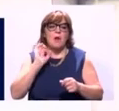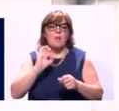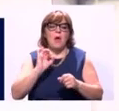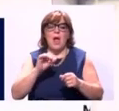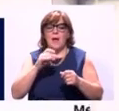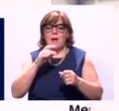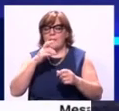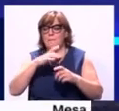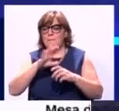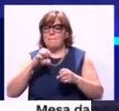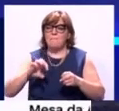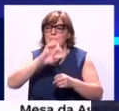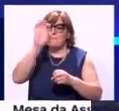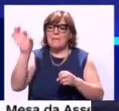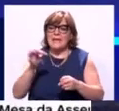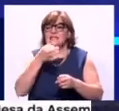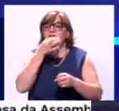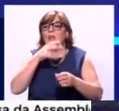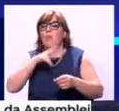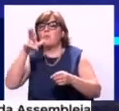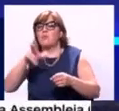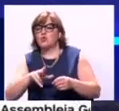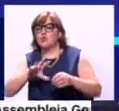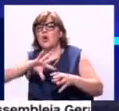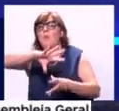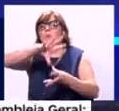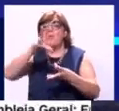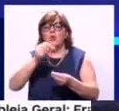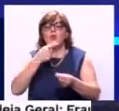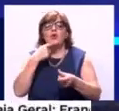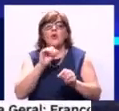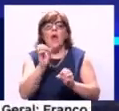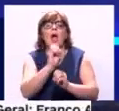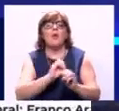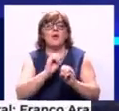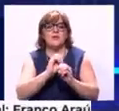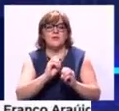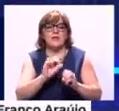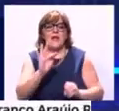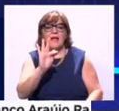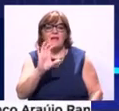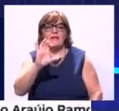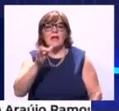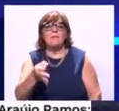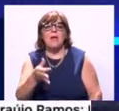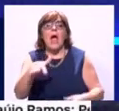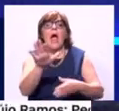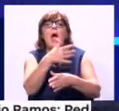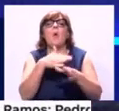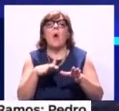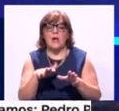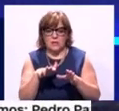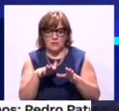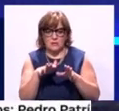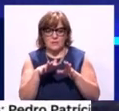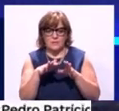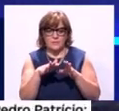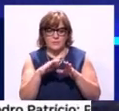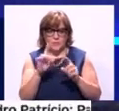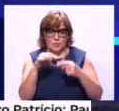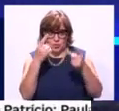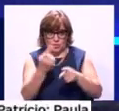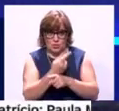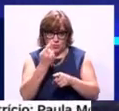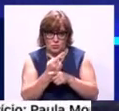pessoas falam português? Onde é que está o nosso nome? Futebol Clube do Porto. Repare, outra coisa,